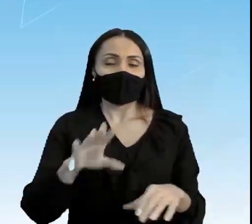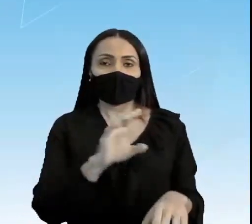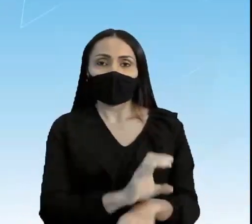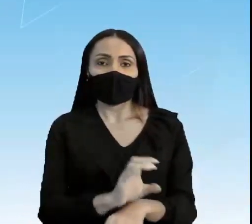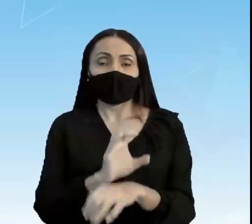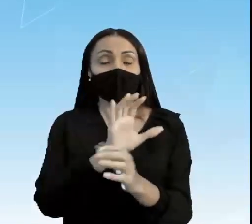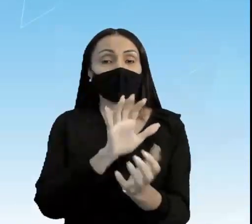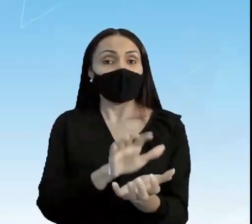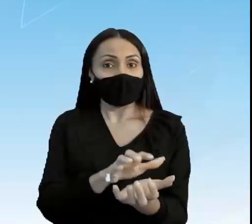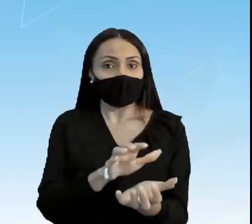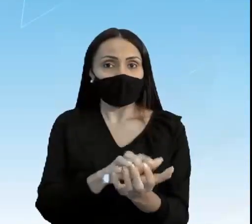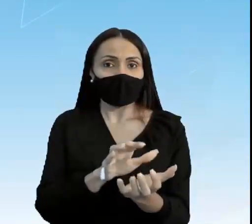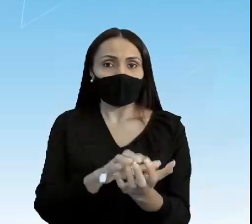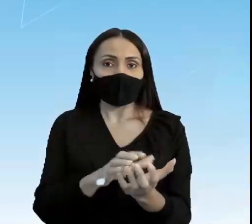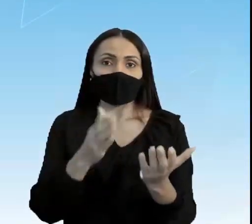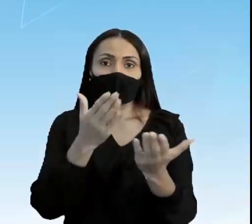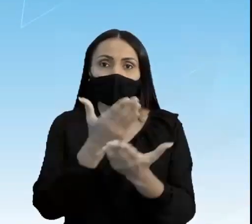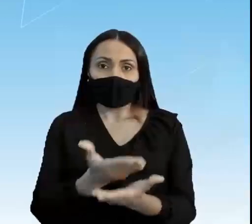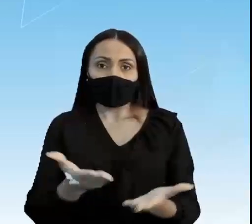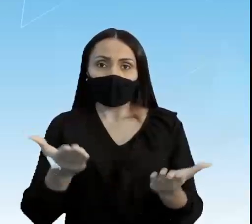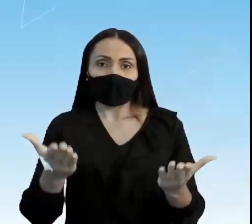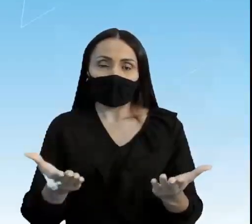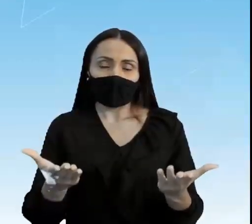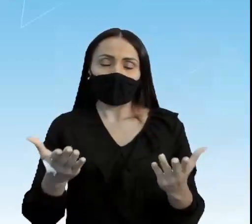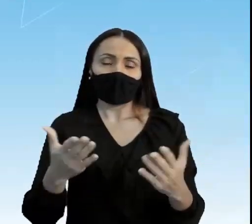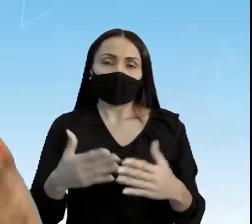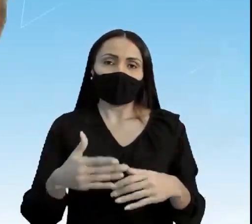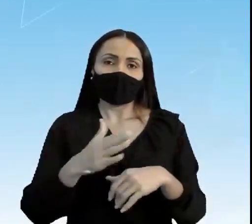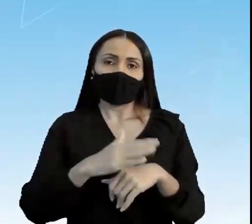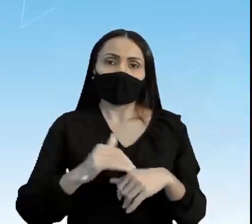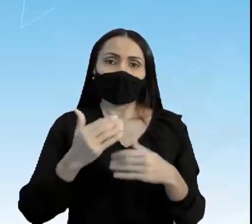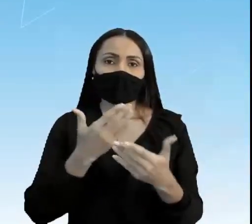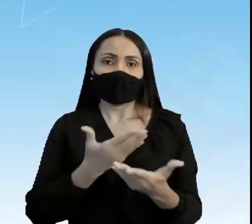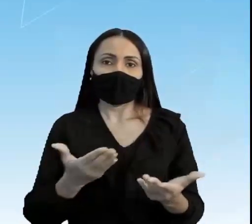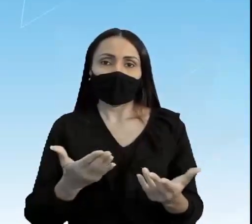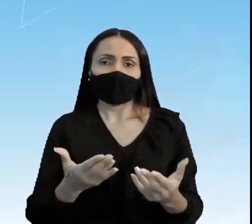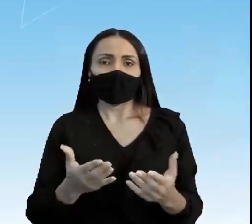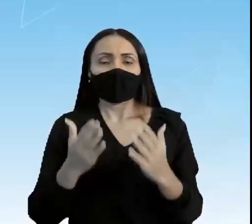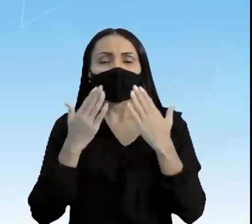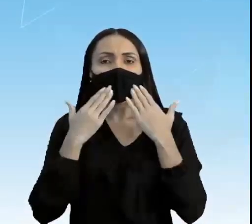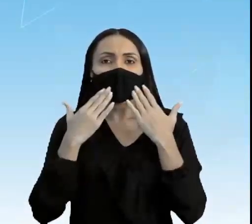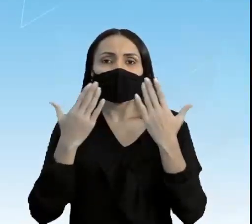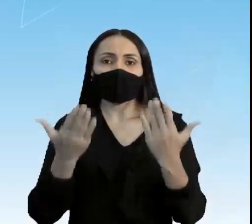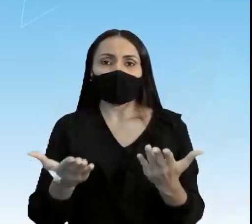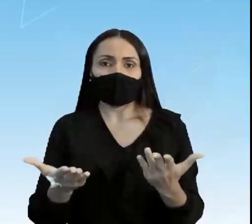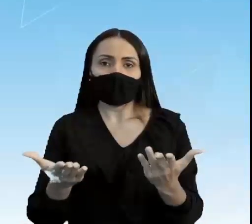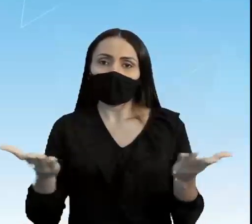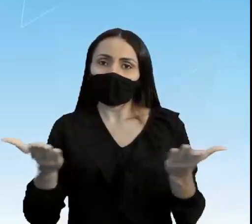Pernambuco para vocês com todo carinho. E peço agora a vocês para